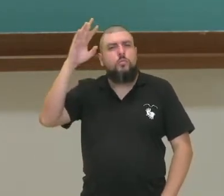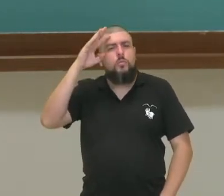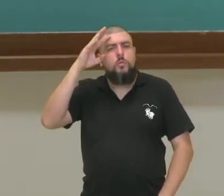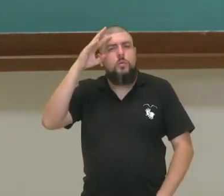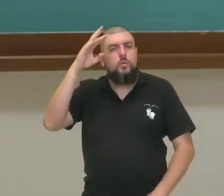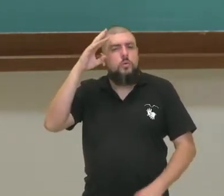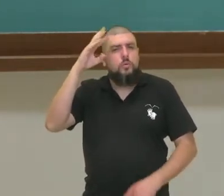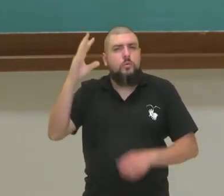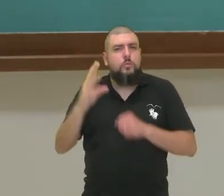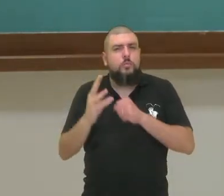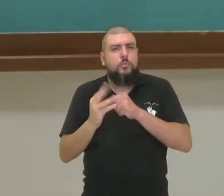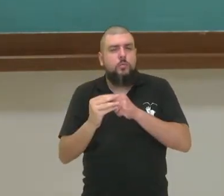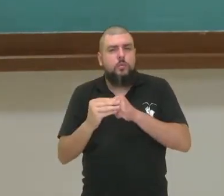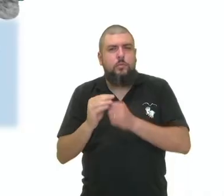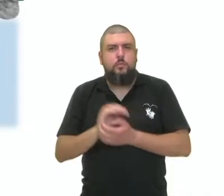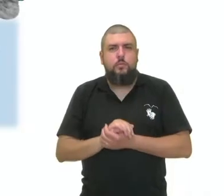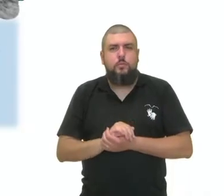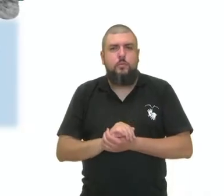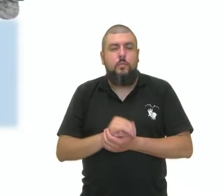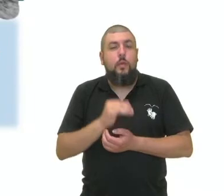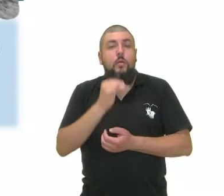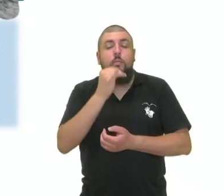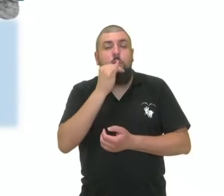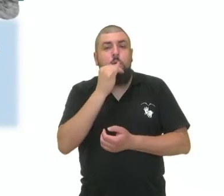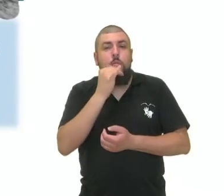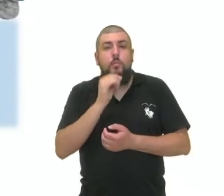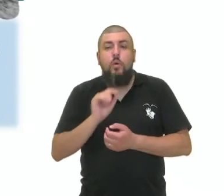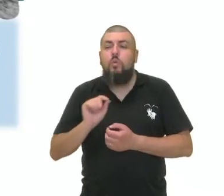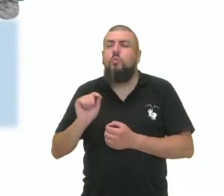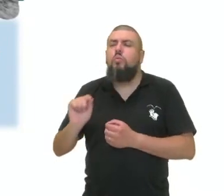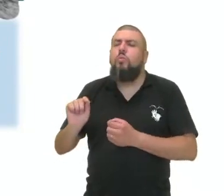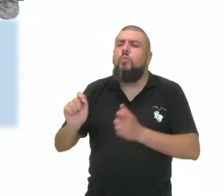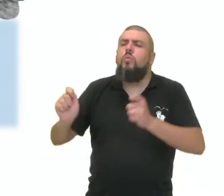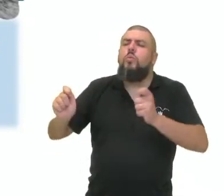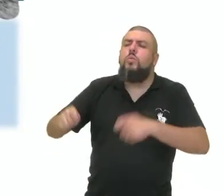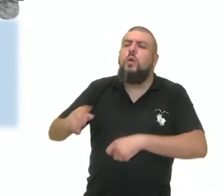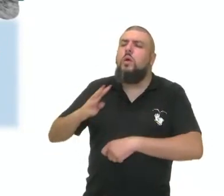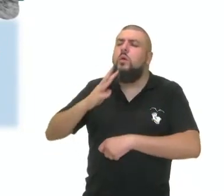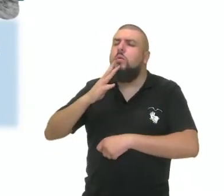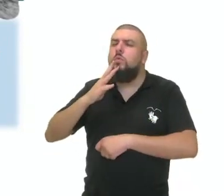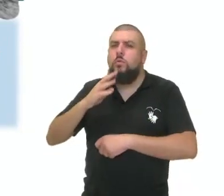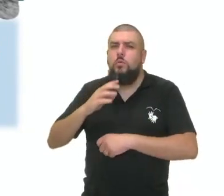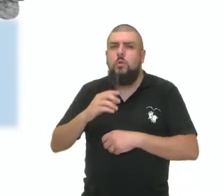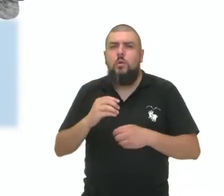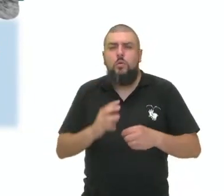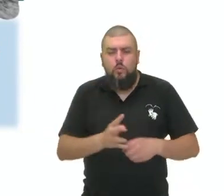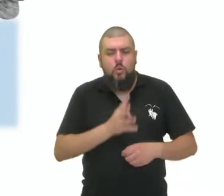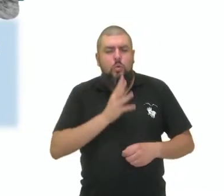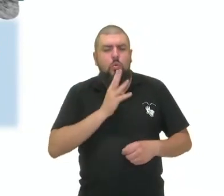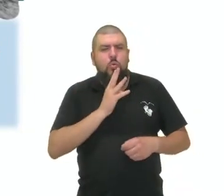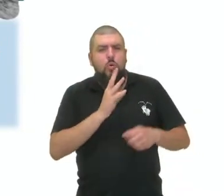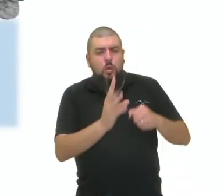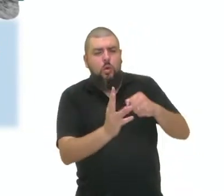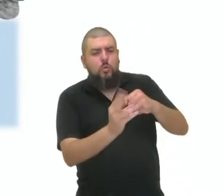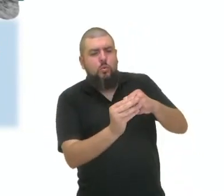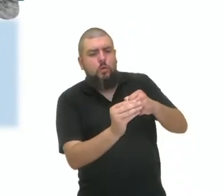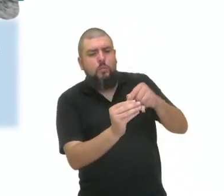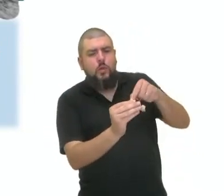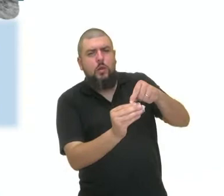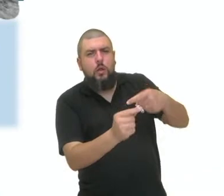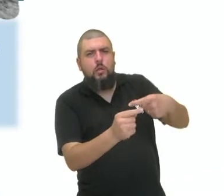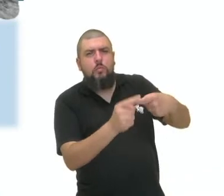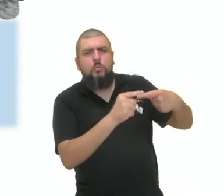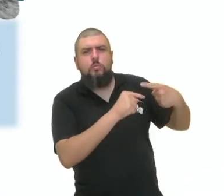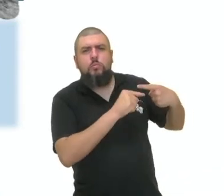tá? Então, questões como o que é possível conhecer, qual é a origem do conhecimento, qual é o critério de certeza